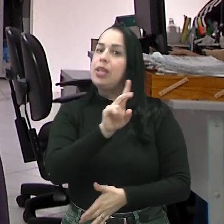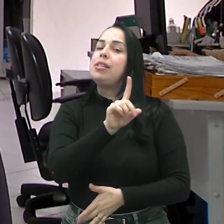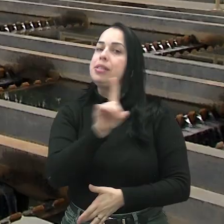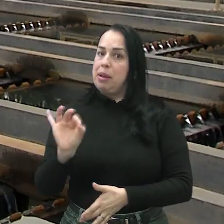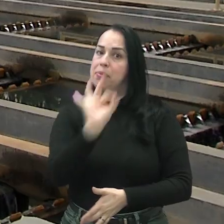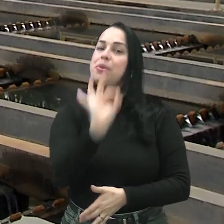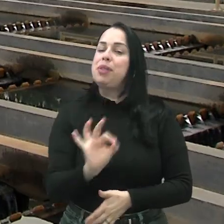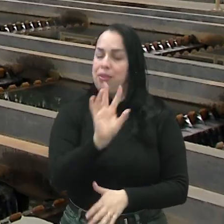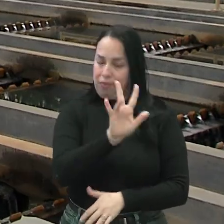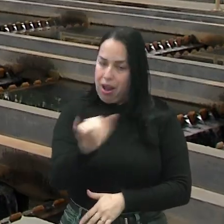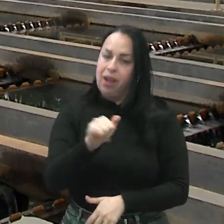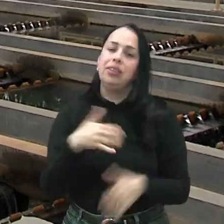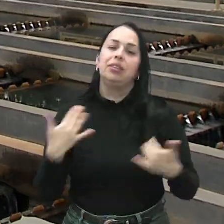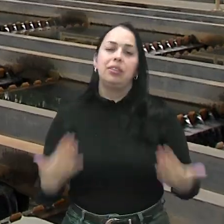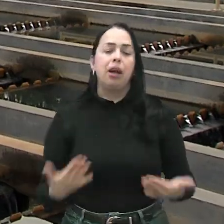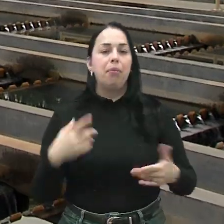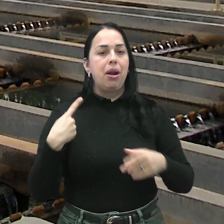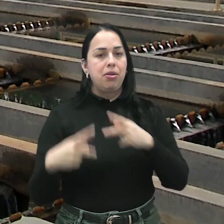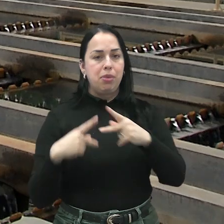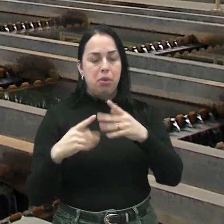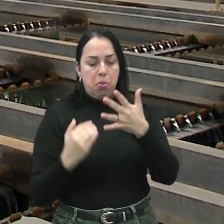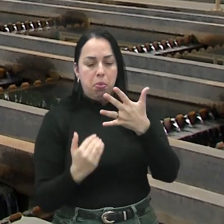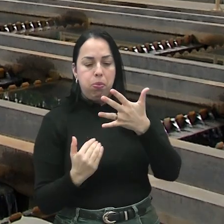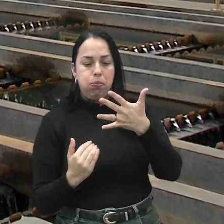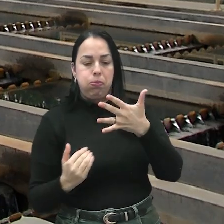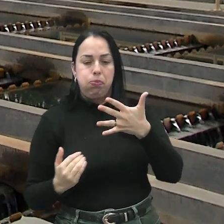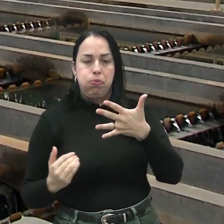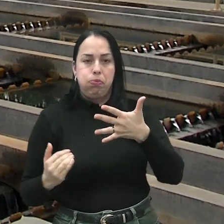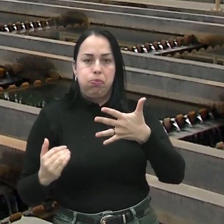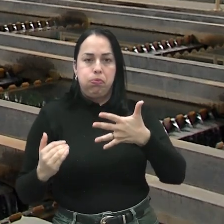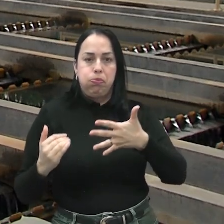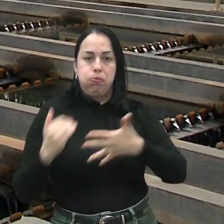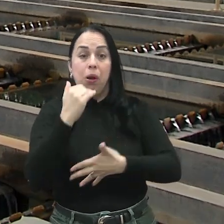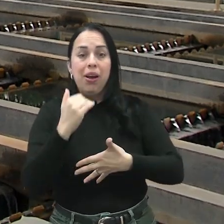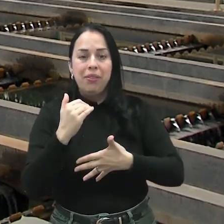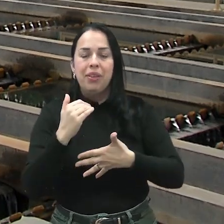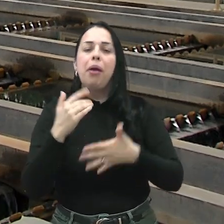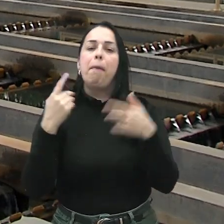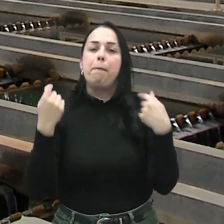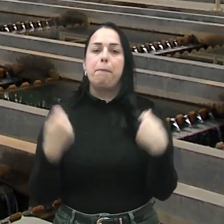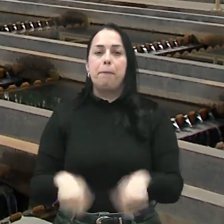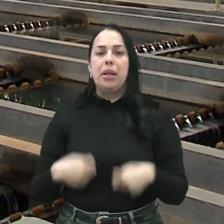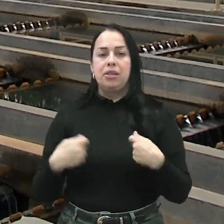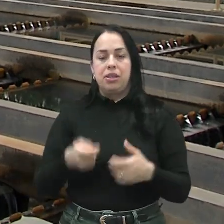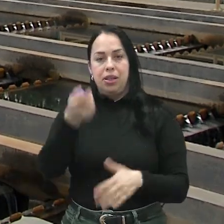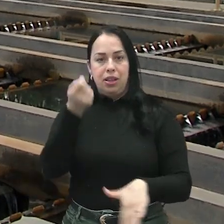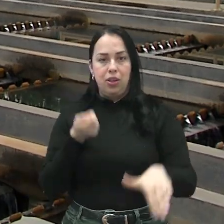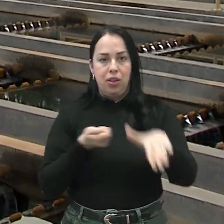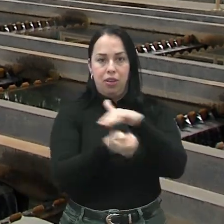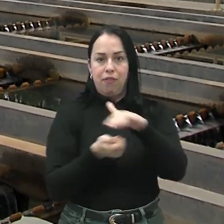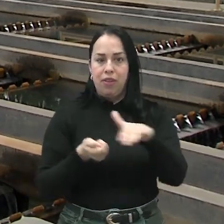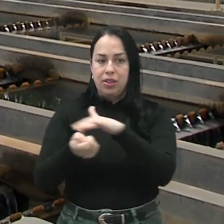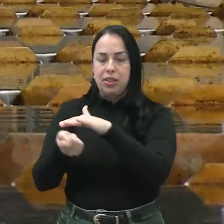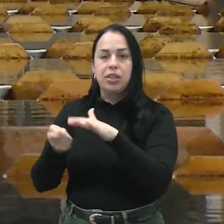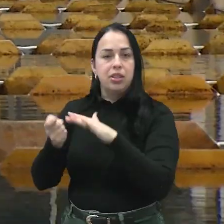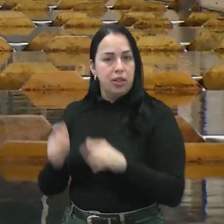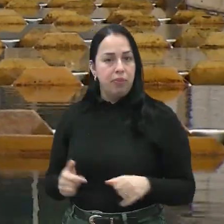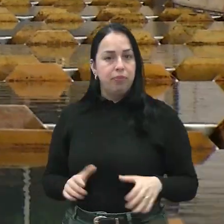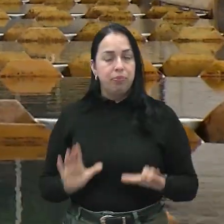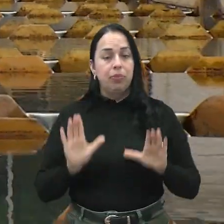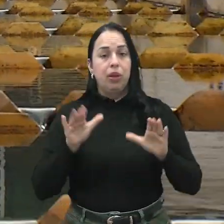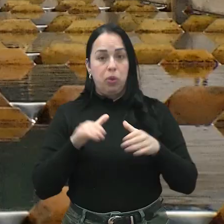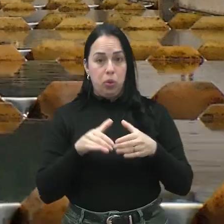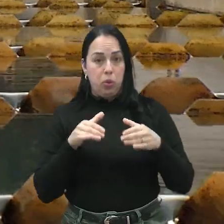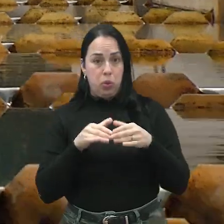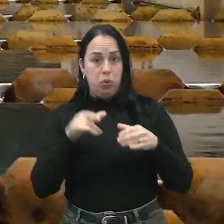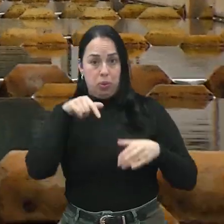100%. E para que São José dos Campos continue subindo no ranking do saneamento, é preciso investimento. A